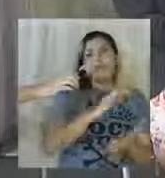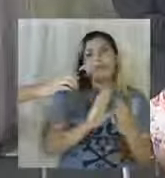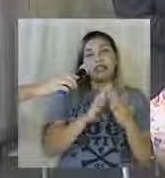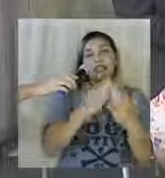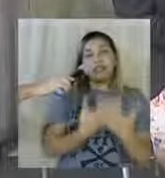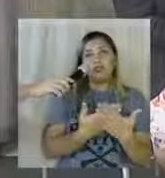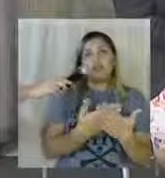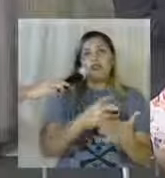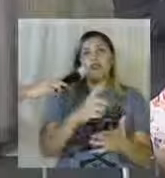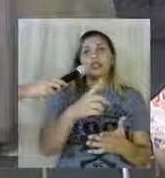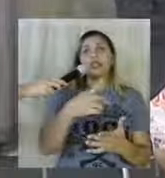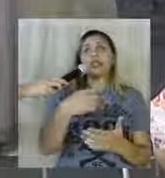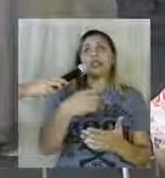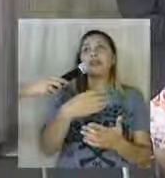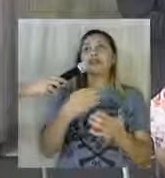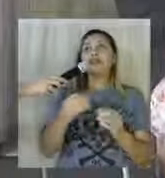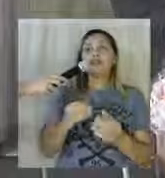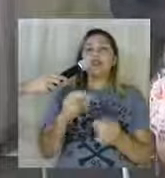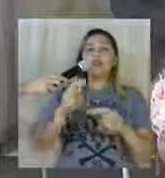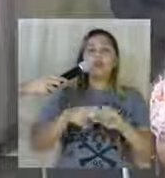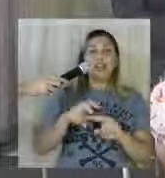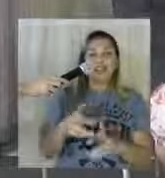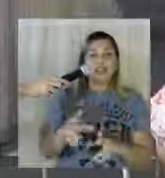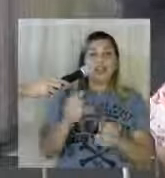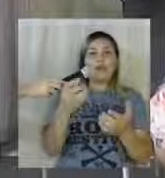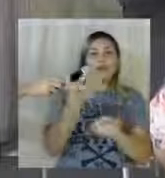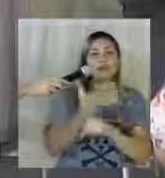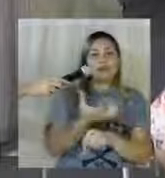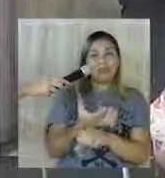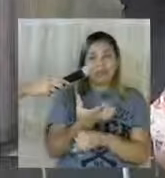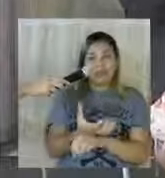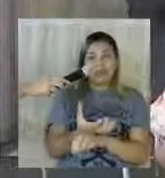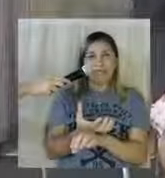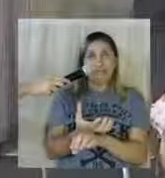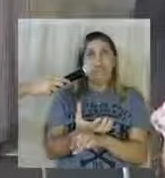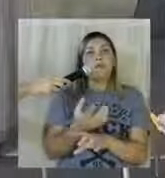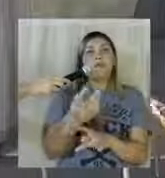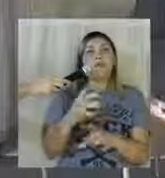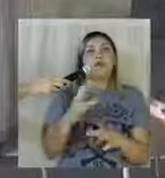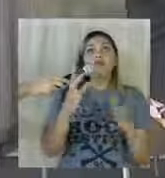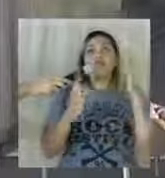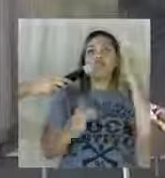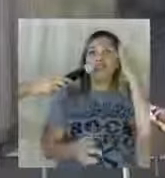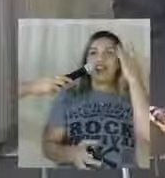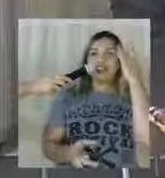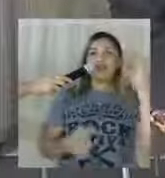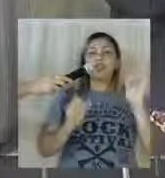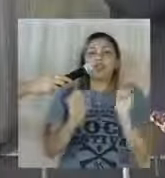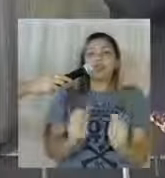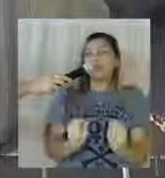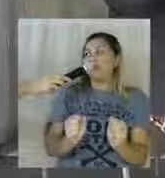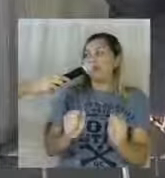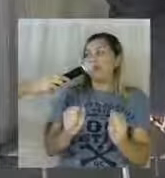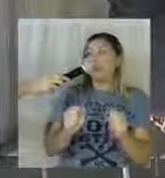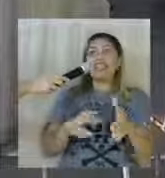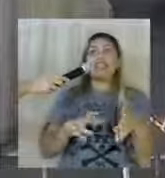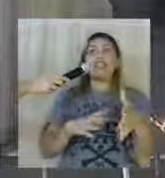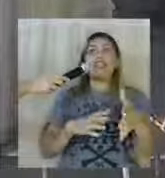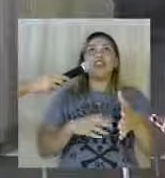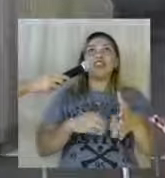Eu acredito que quando se coloca uma cadeira, uma disciplina, as pessoas acham que